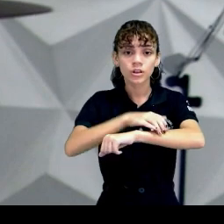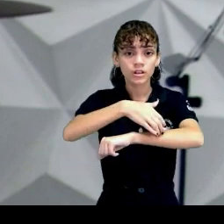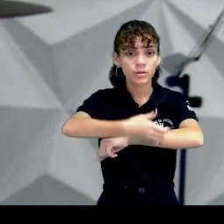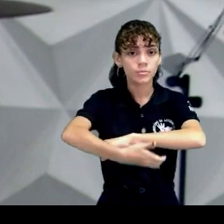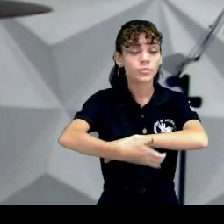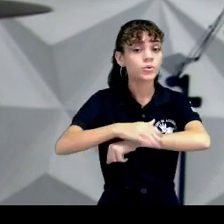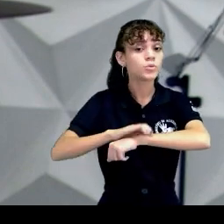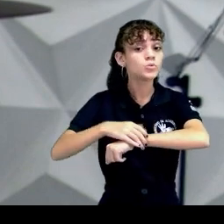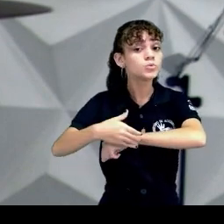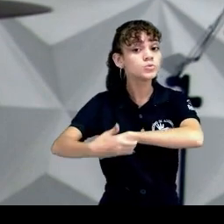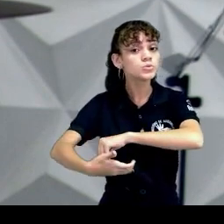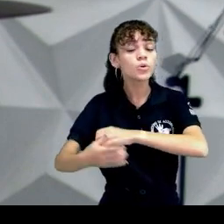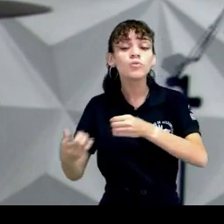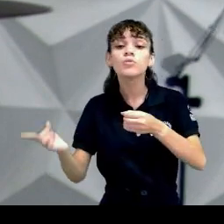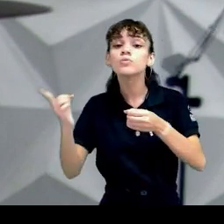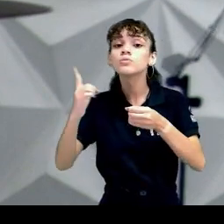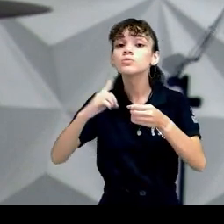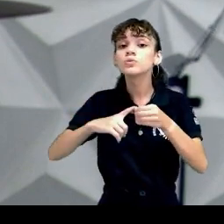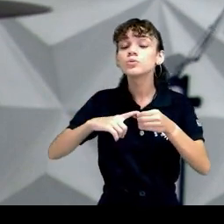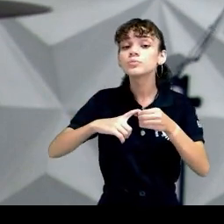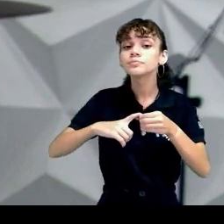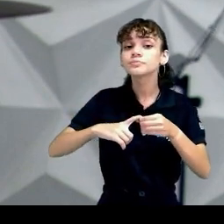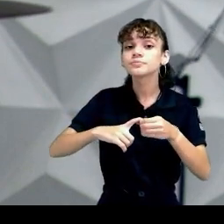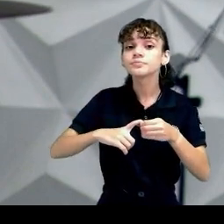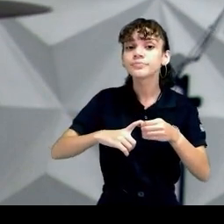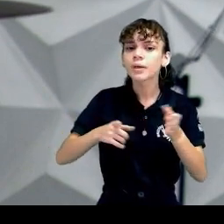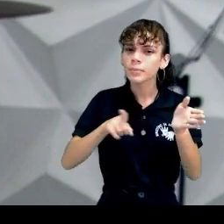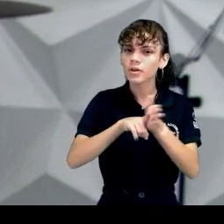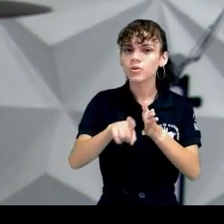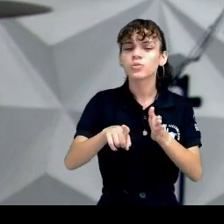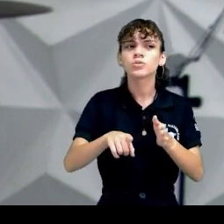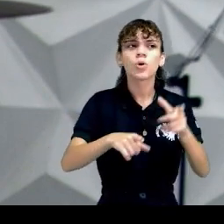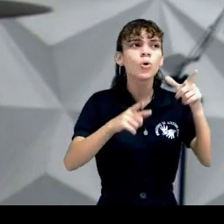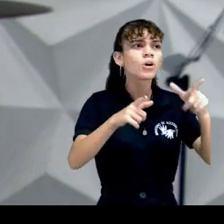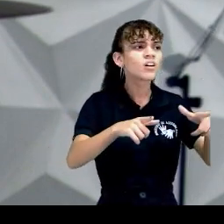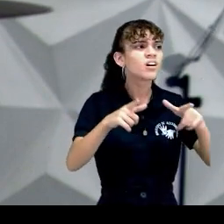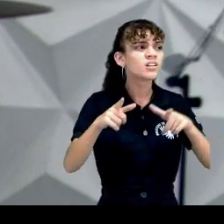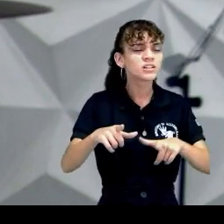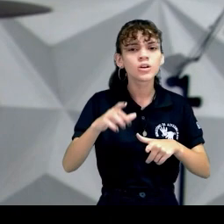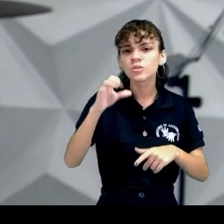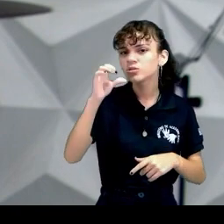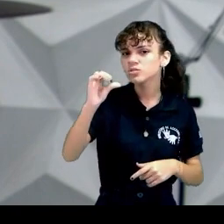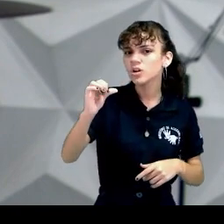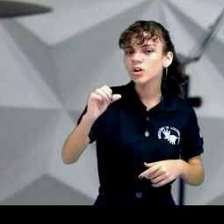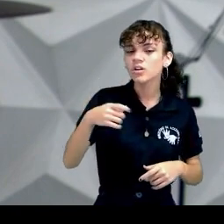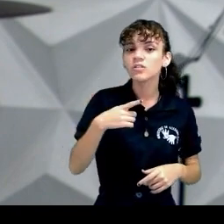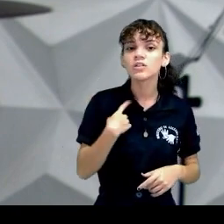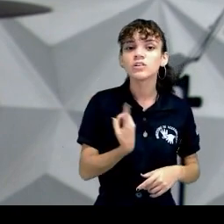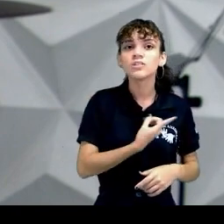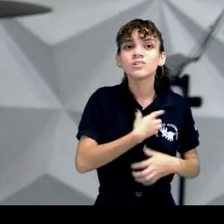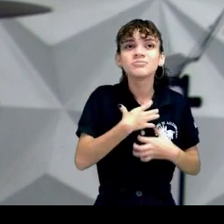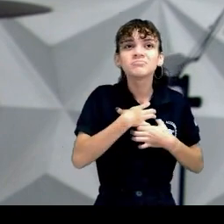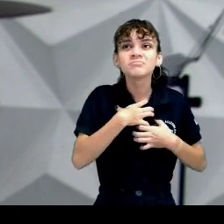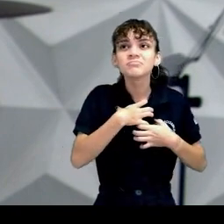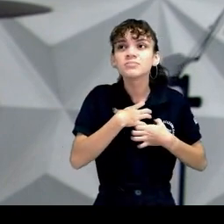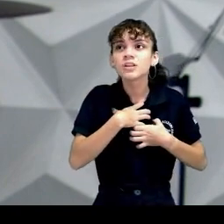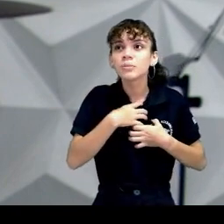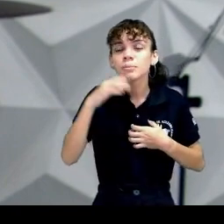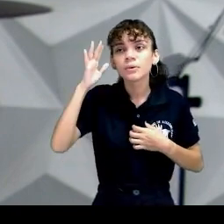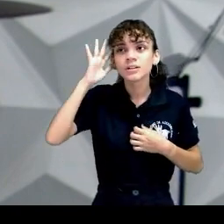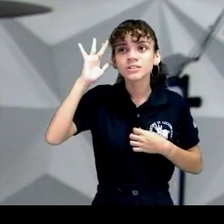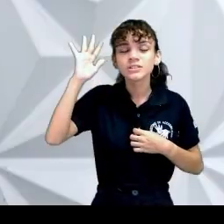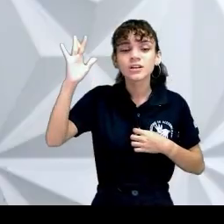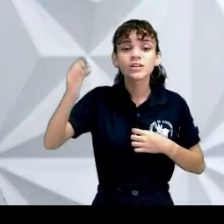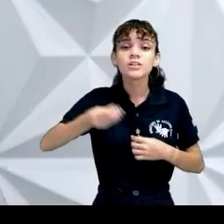na realidade que a gente vive também como cristãos, como seguidores de Jesus hoje. Como pastores, nós